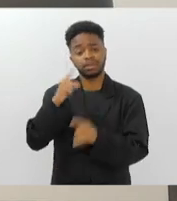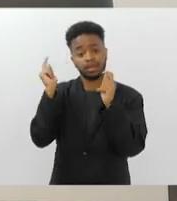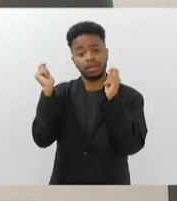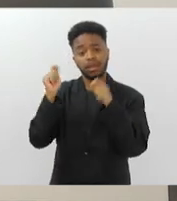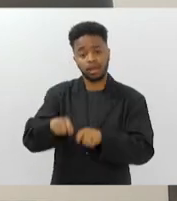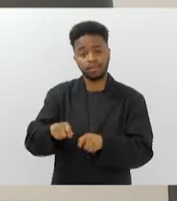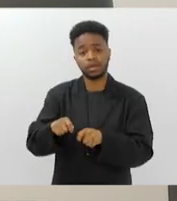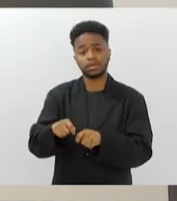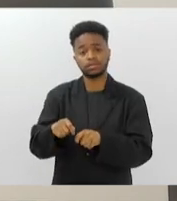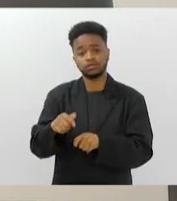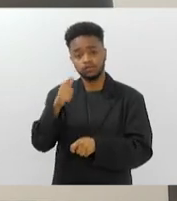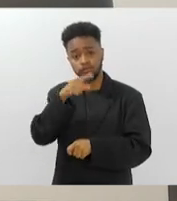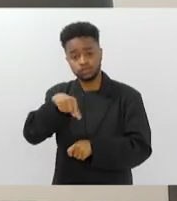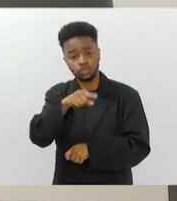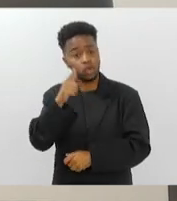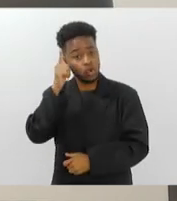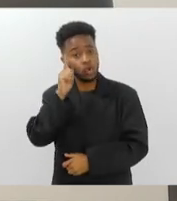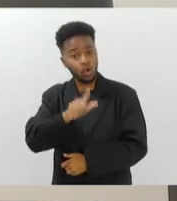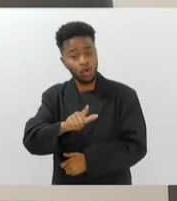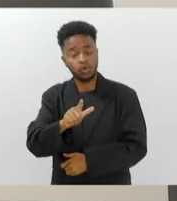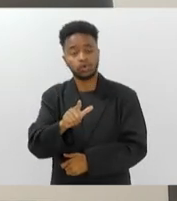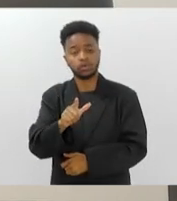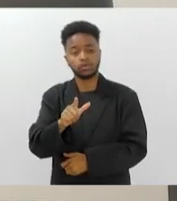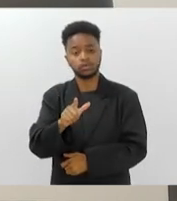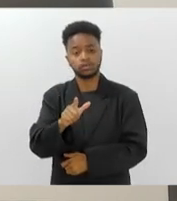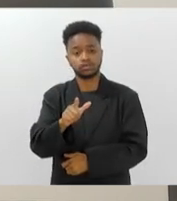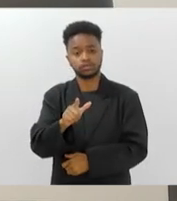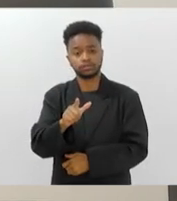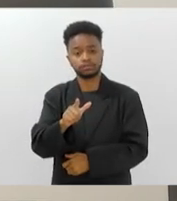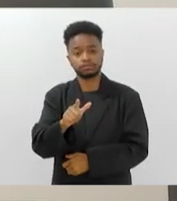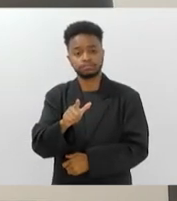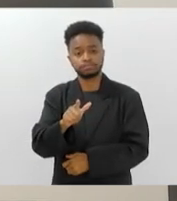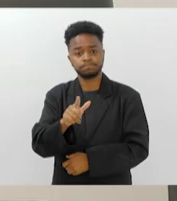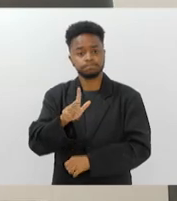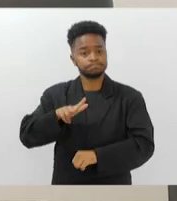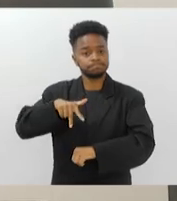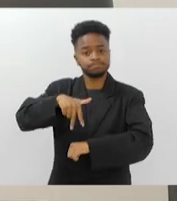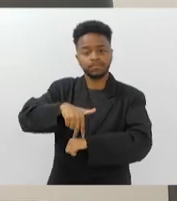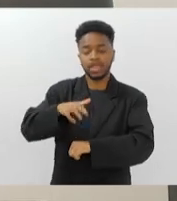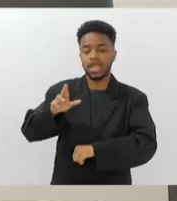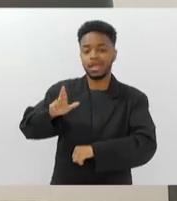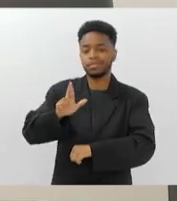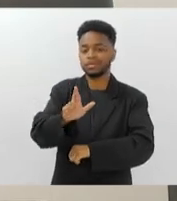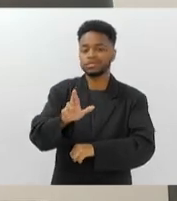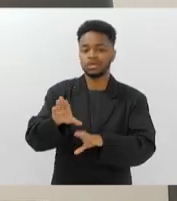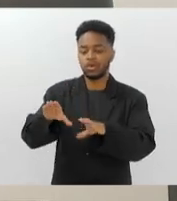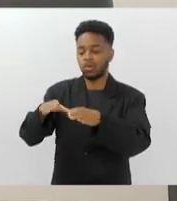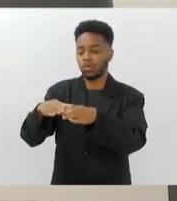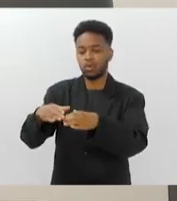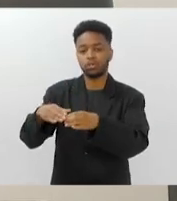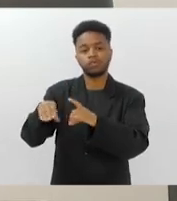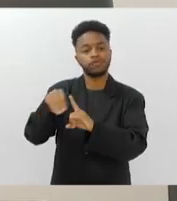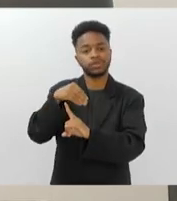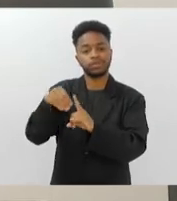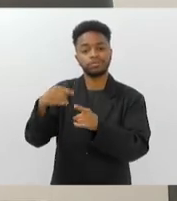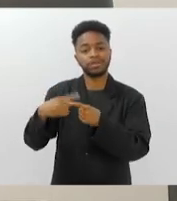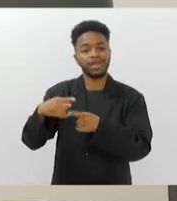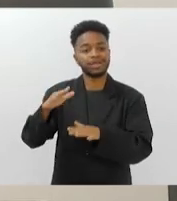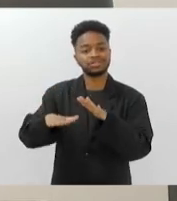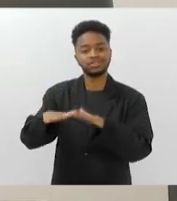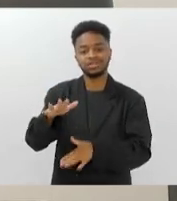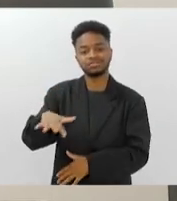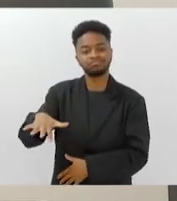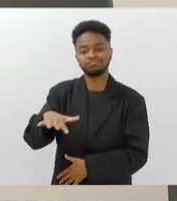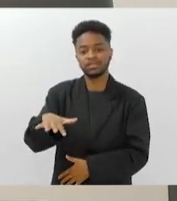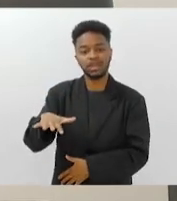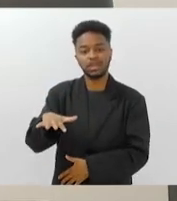a possibilidade de ser a voz dessa comunidade vulnerável que nem sempre